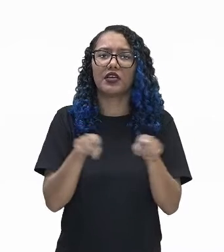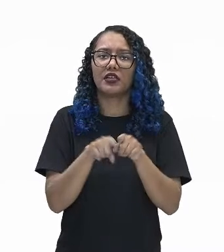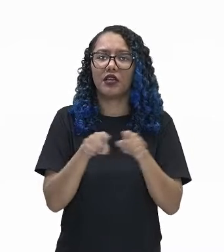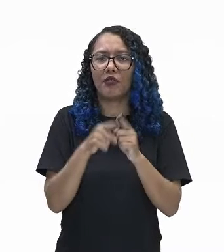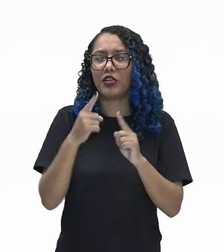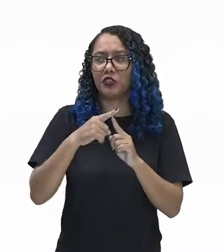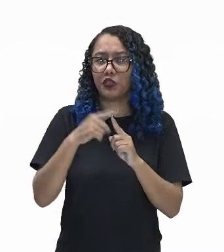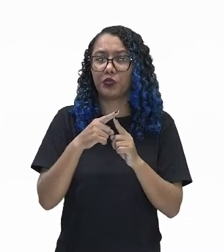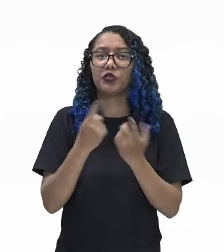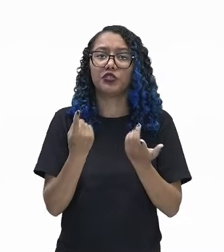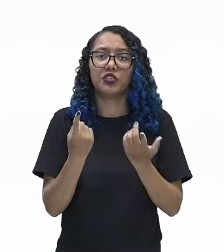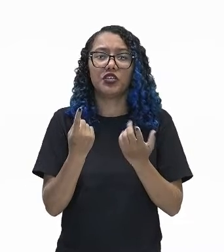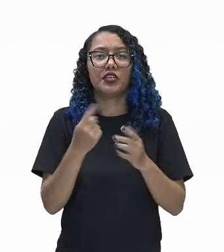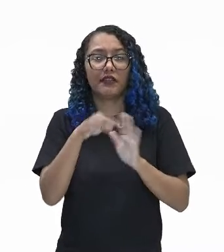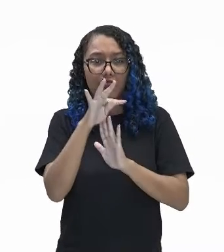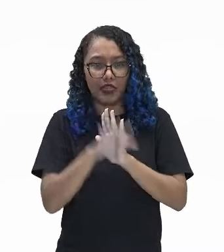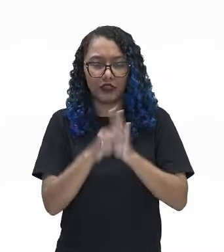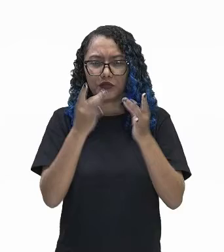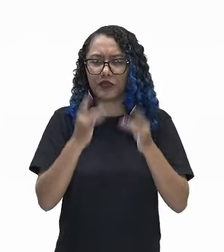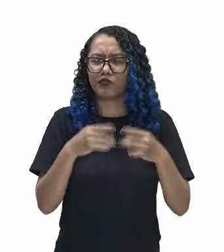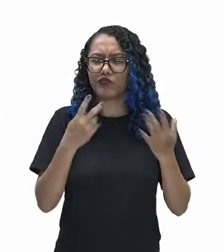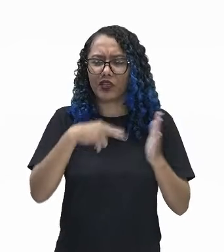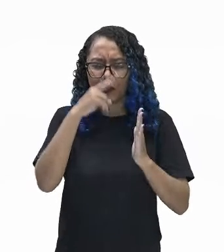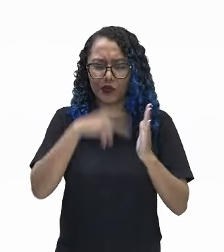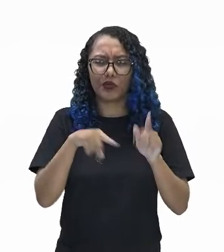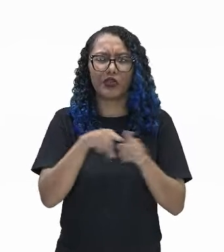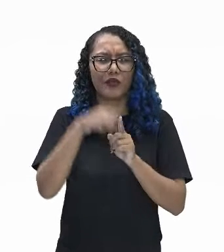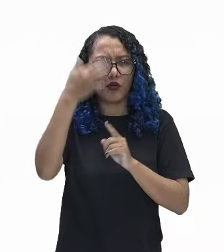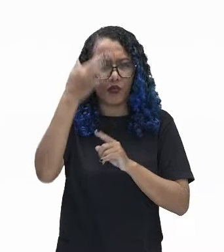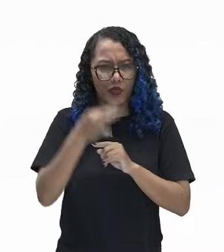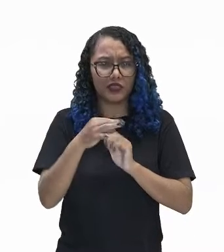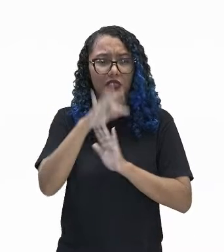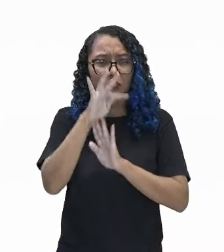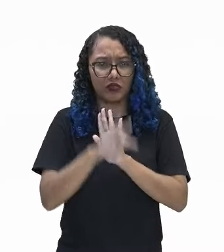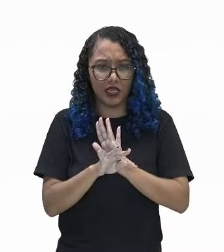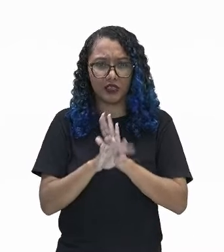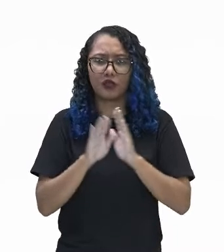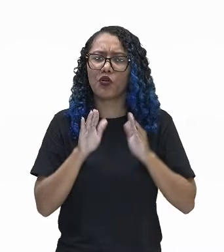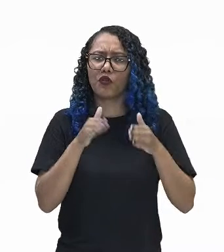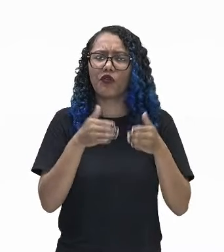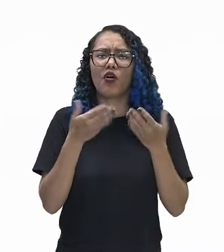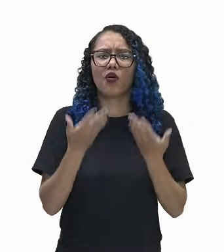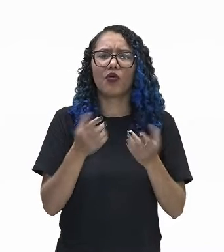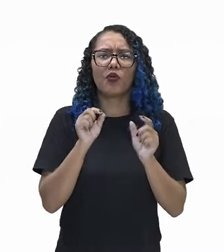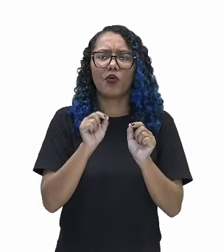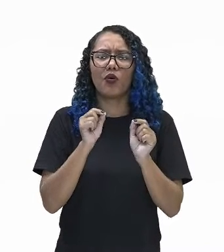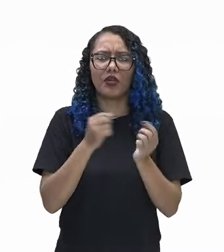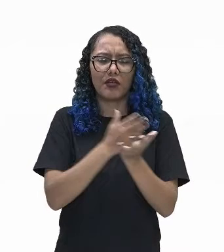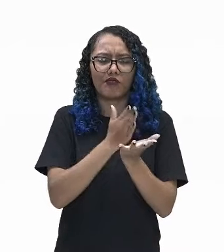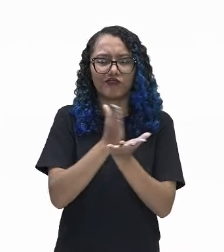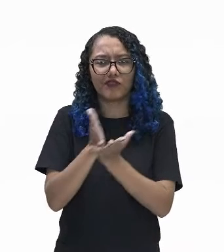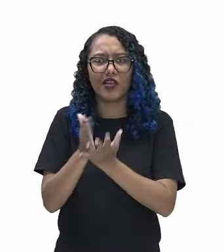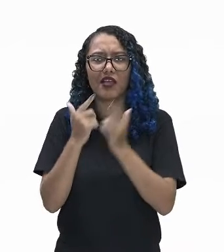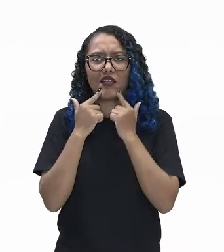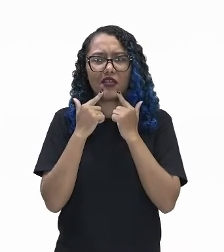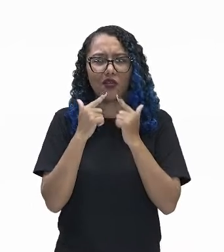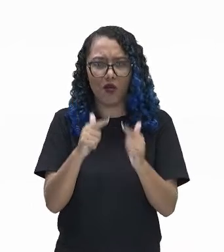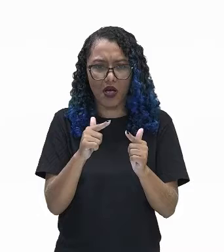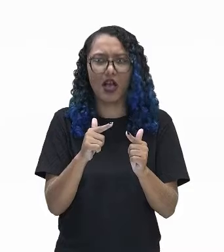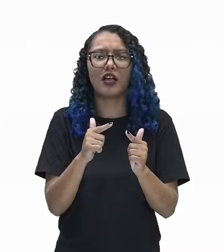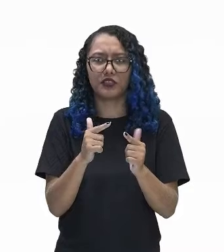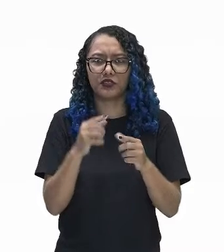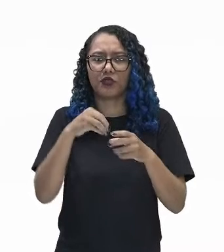estilo. Detalhamento, leitura e compreensão de texto, fazendo uso das múltiplas linguagens na